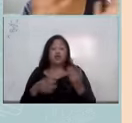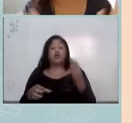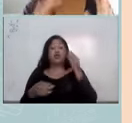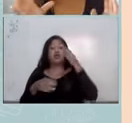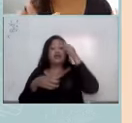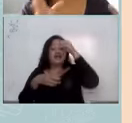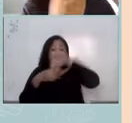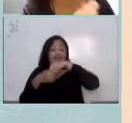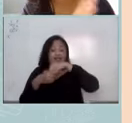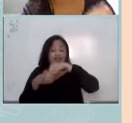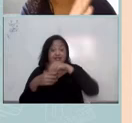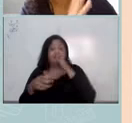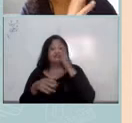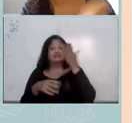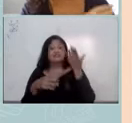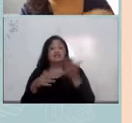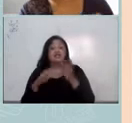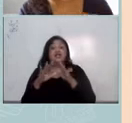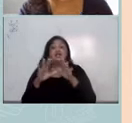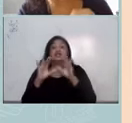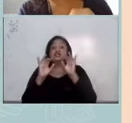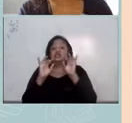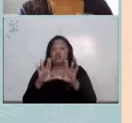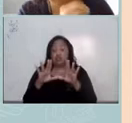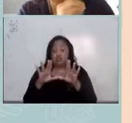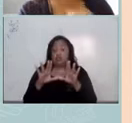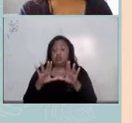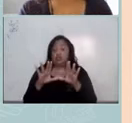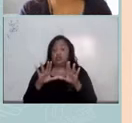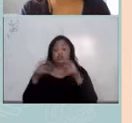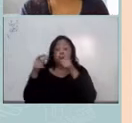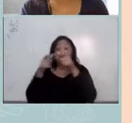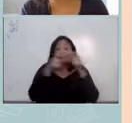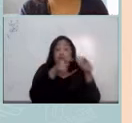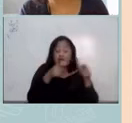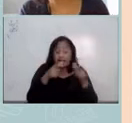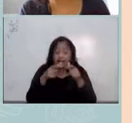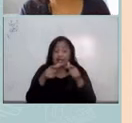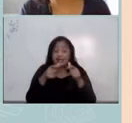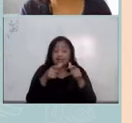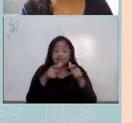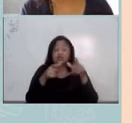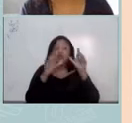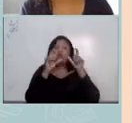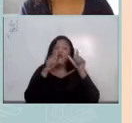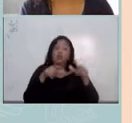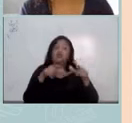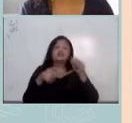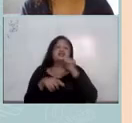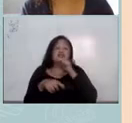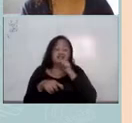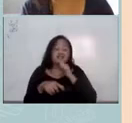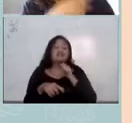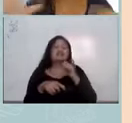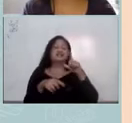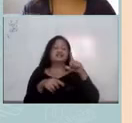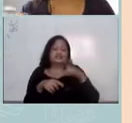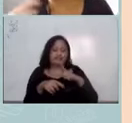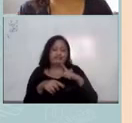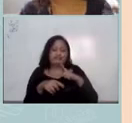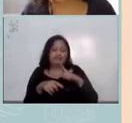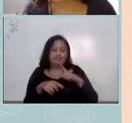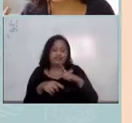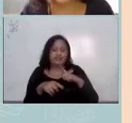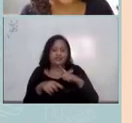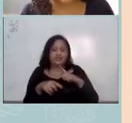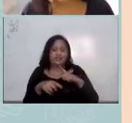como fazendo parte desse calendário justamente nesses locais em que a doença é endêmica, tá? E aí, por isso que houve